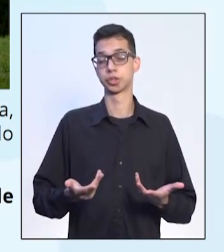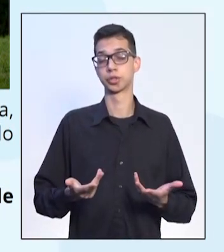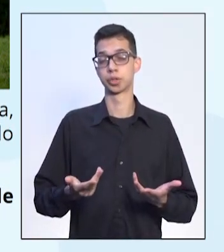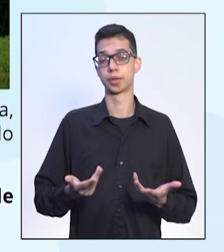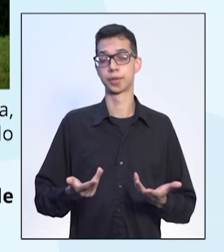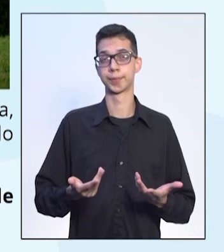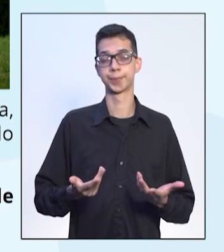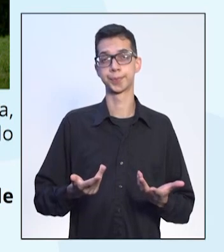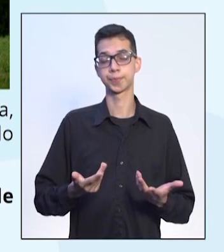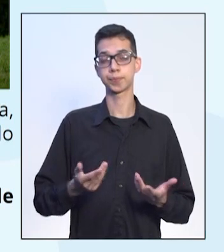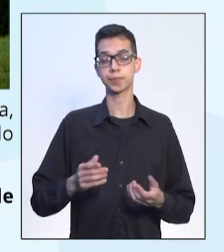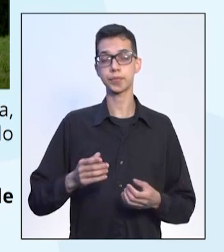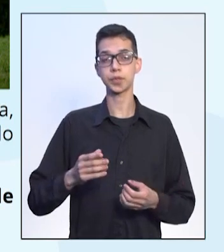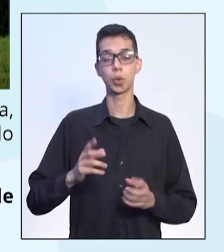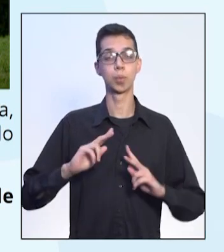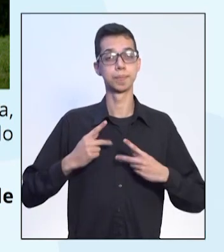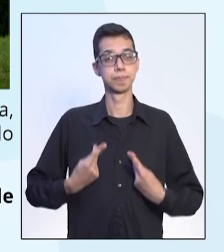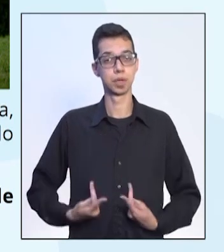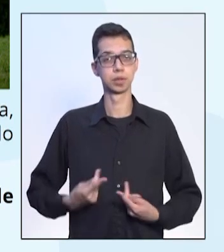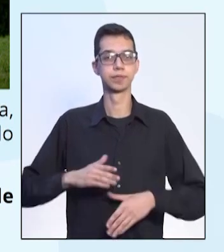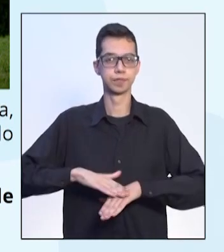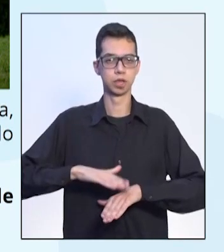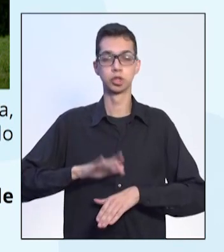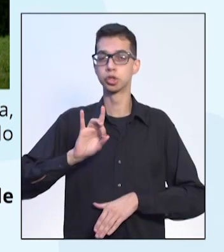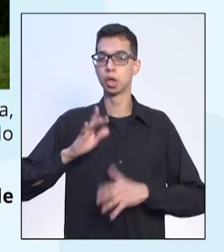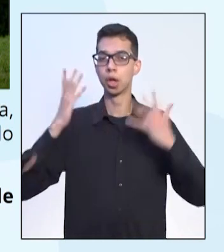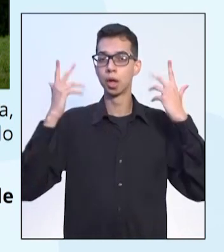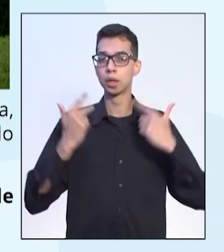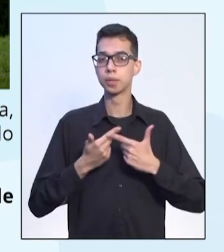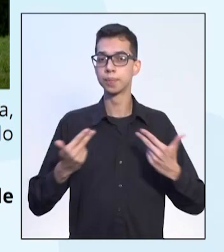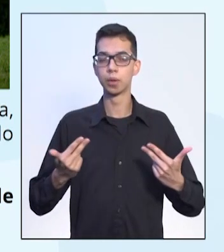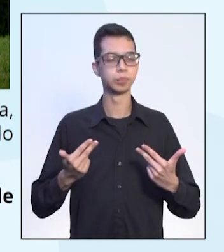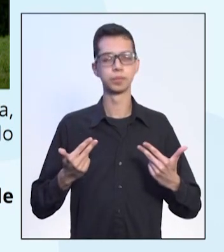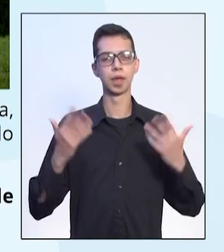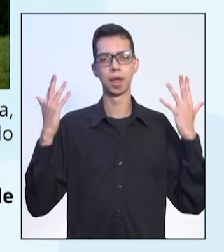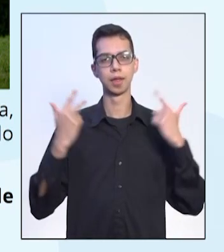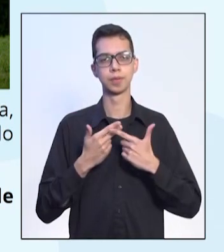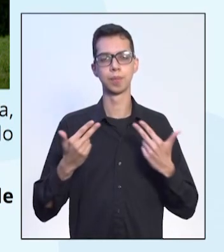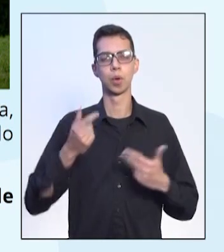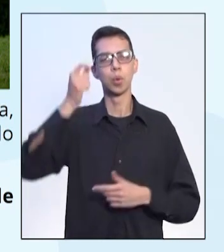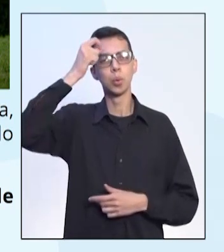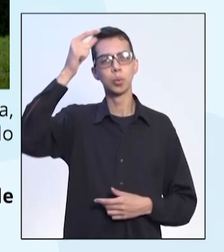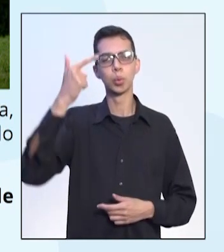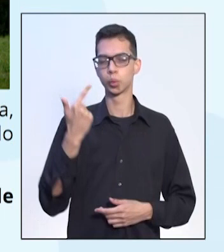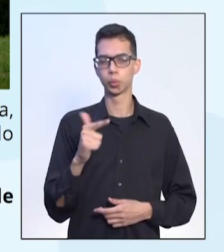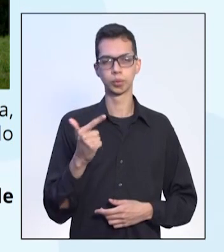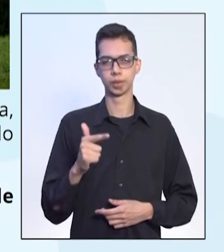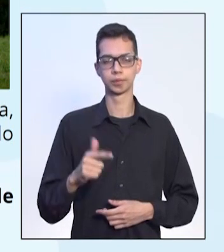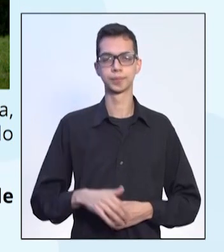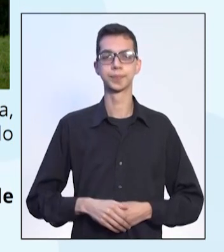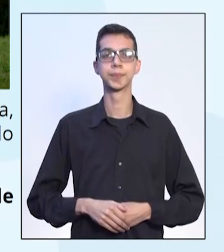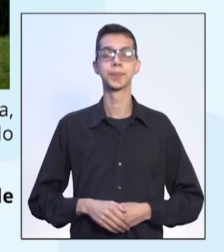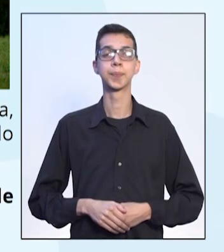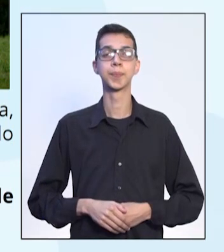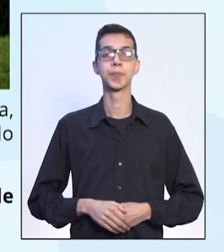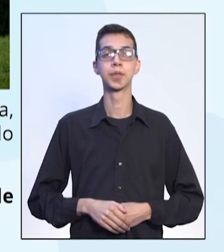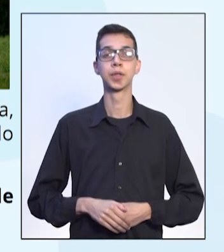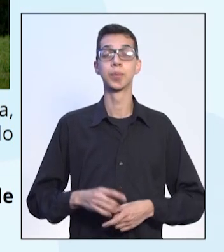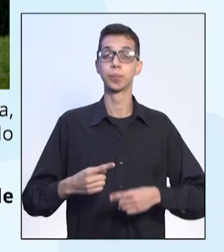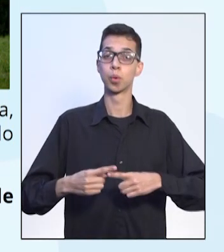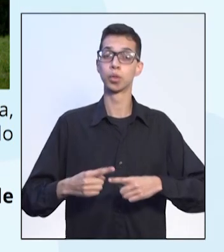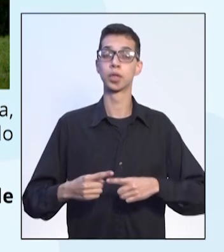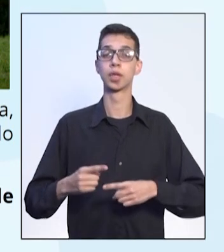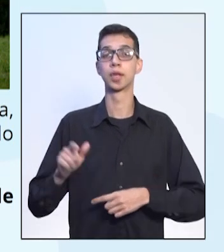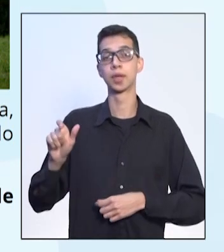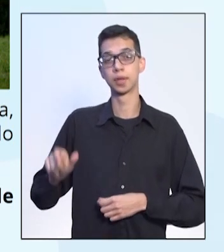atividade apenas animal, é uma atividade humana. Os animais não possuem cultura, eles agem por instinto. Não que o instinto não faça parte da nossa